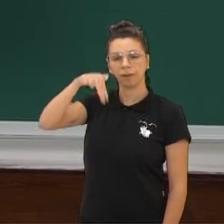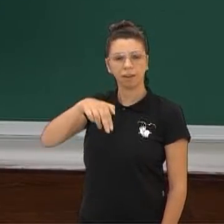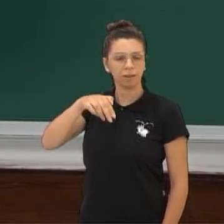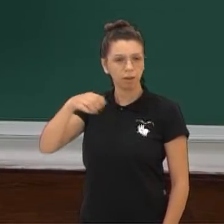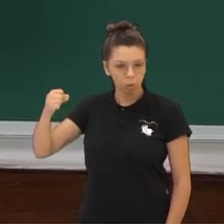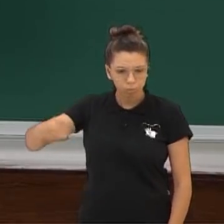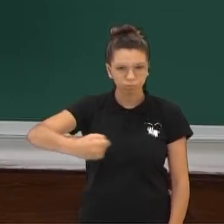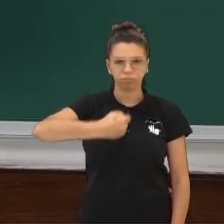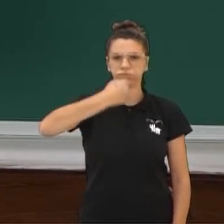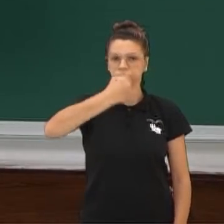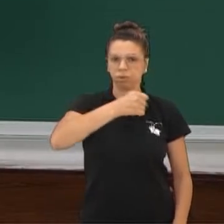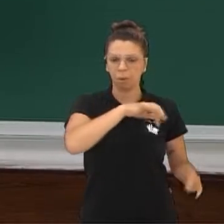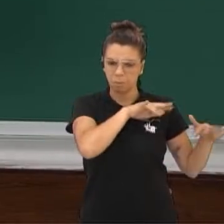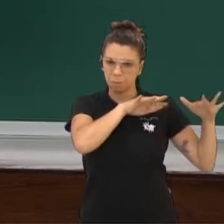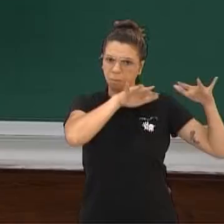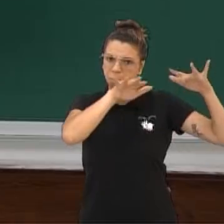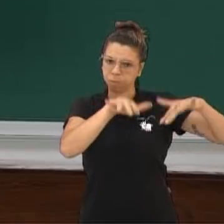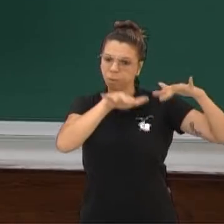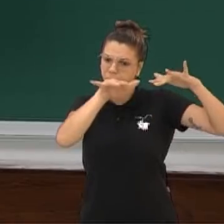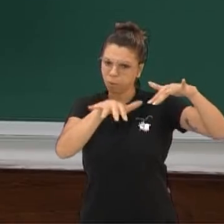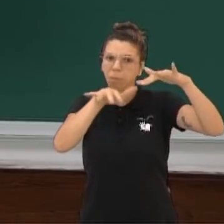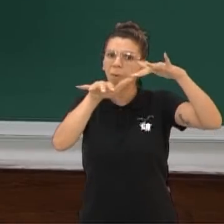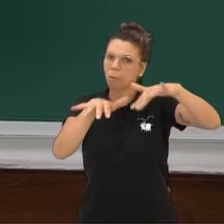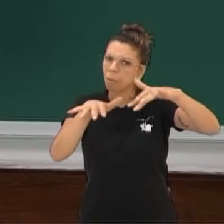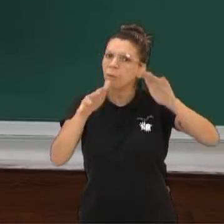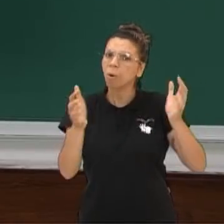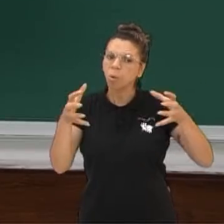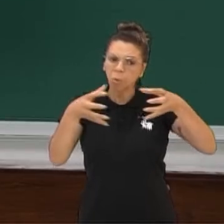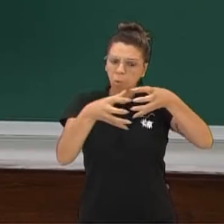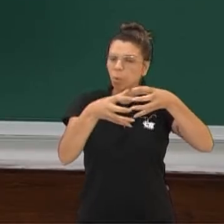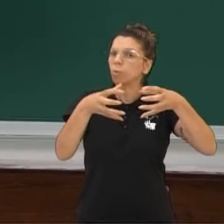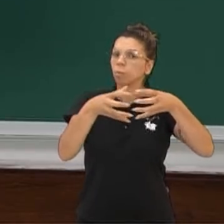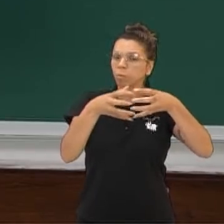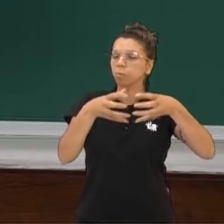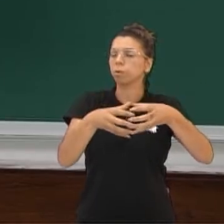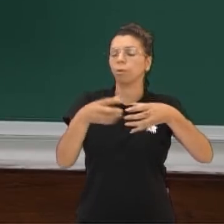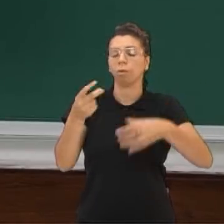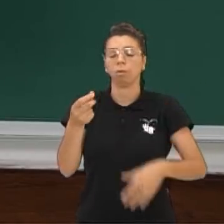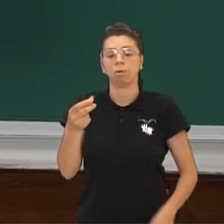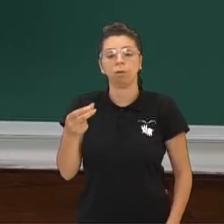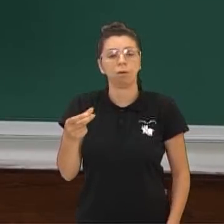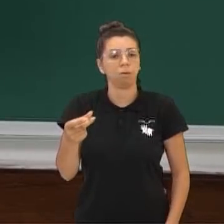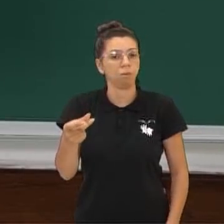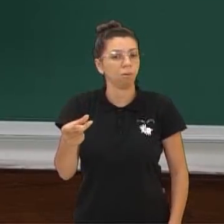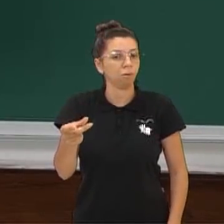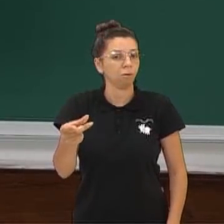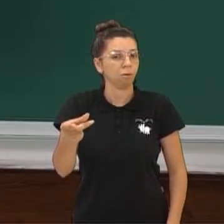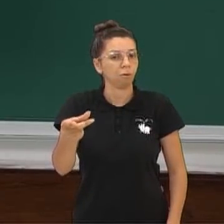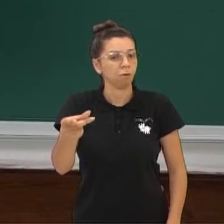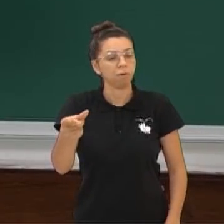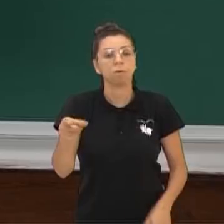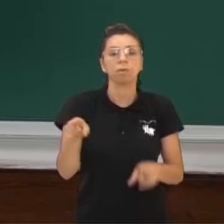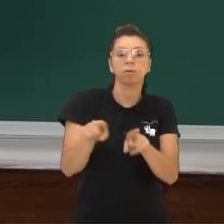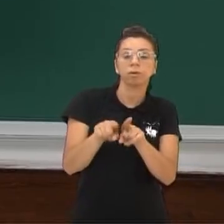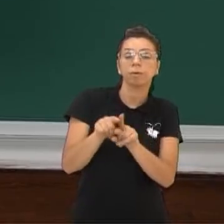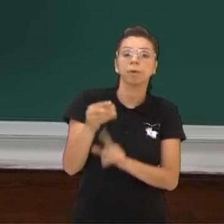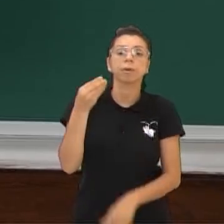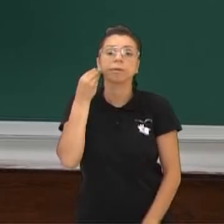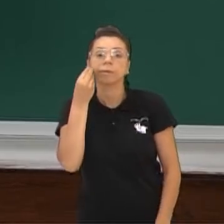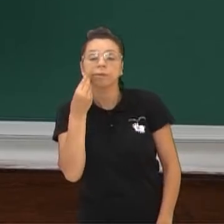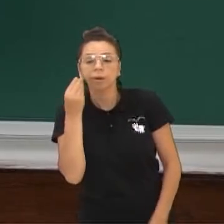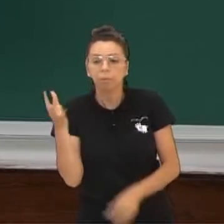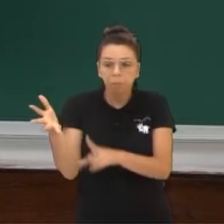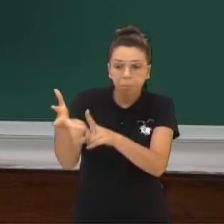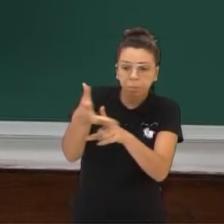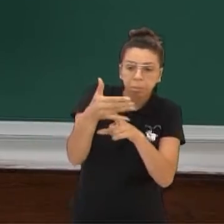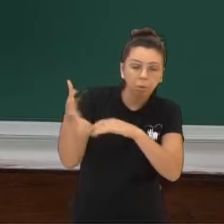numa quantidade muito grande, num exército muito grande e ficaram bastante tempo ali na Grã-Bretanha tentando conquistar